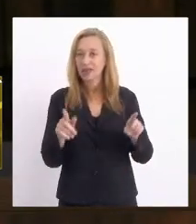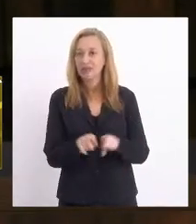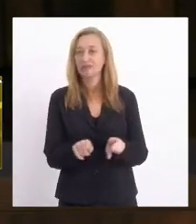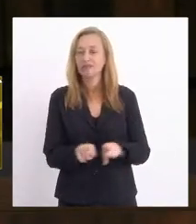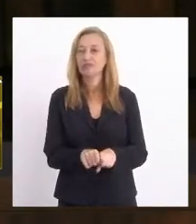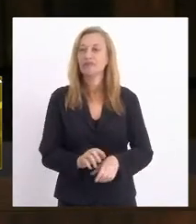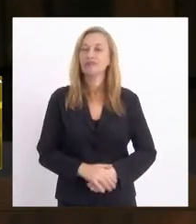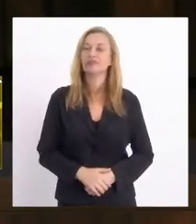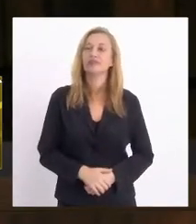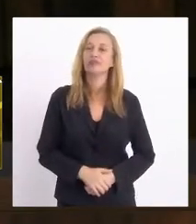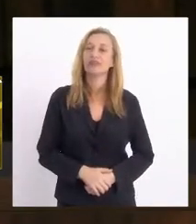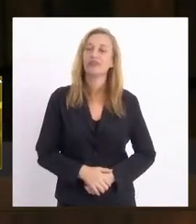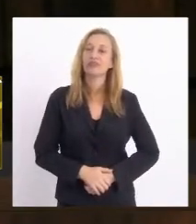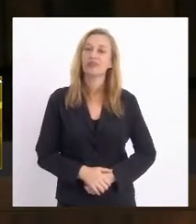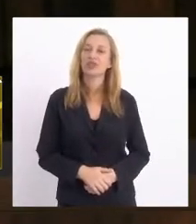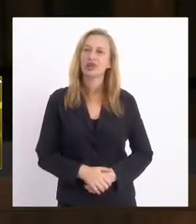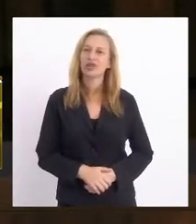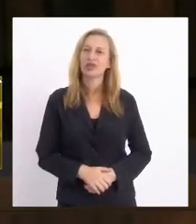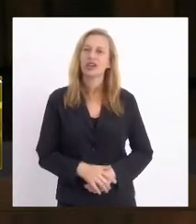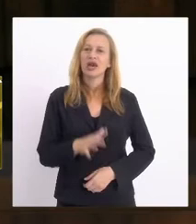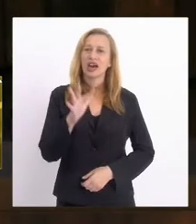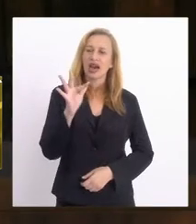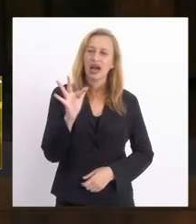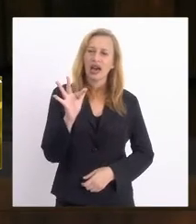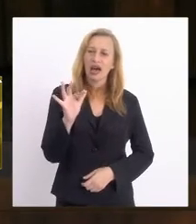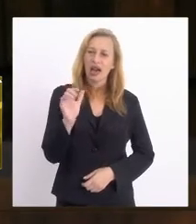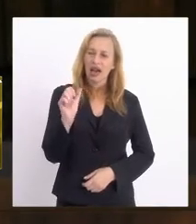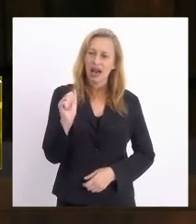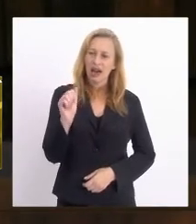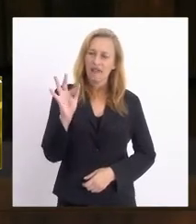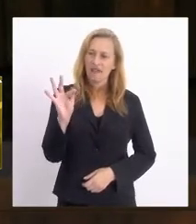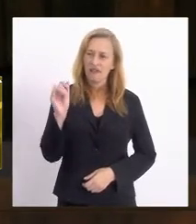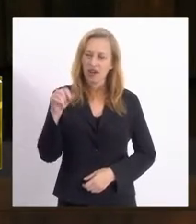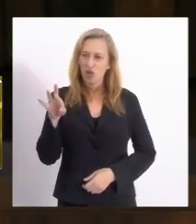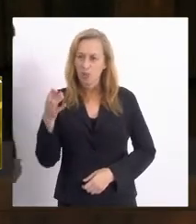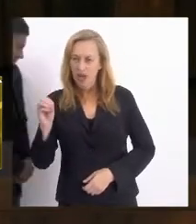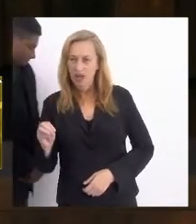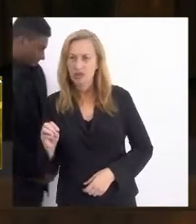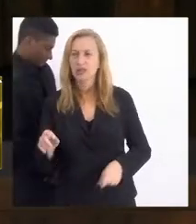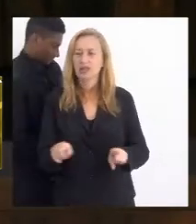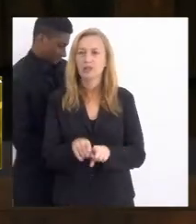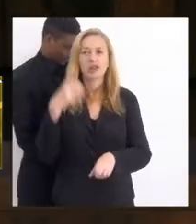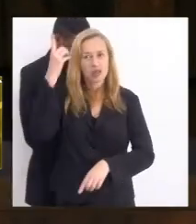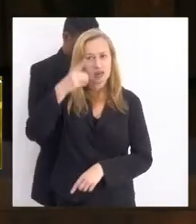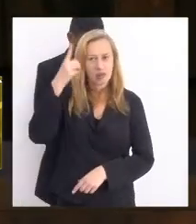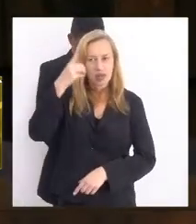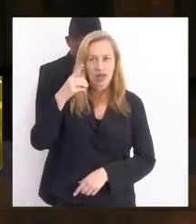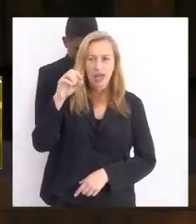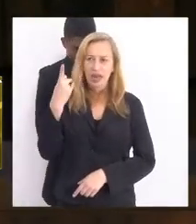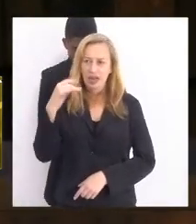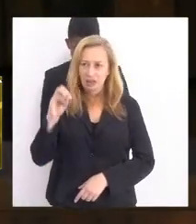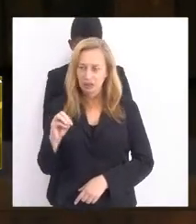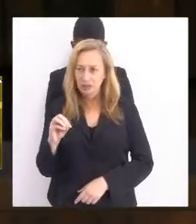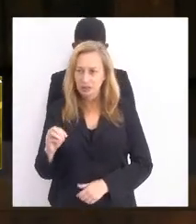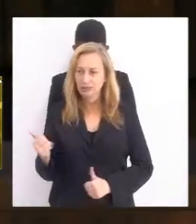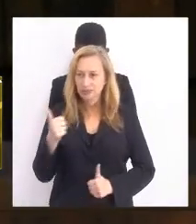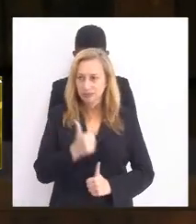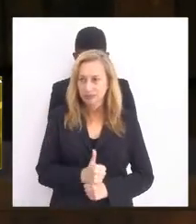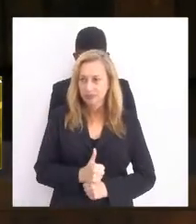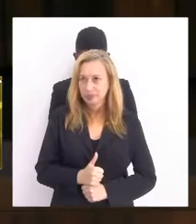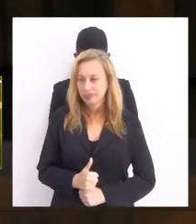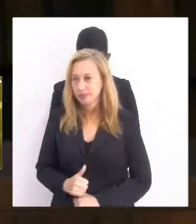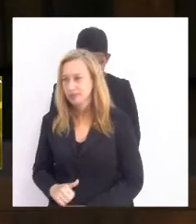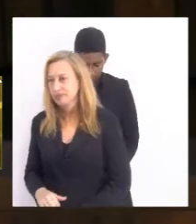nosso querido Queiroz presidente da Fecomércio saudar o deputado Hélio Lopes também que aqui nos dá